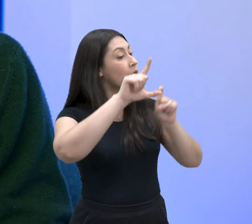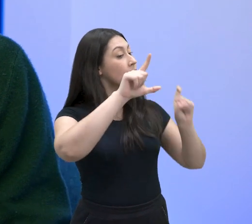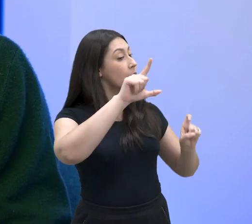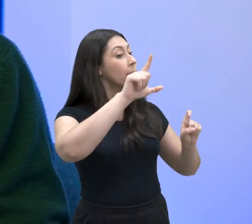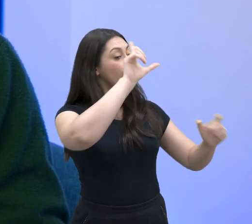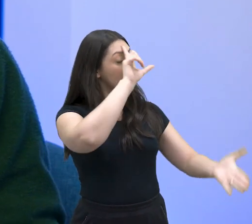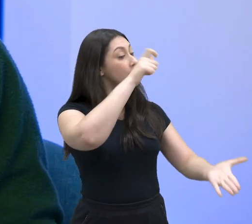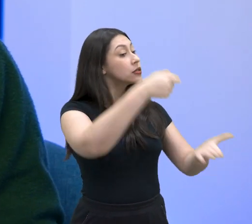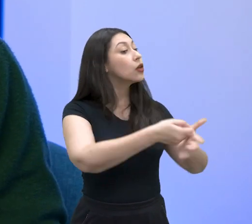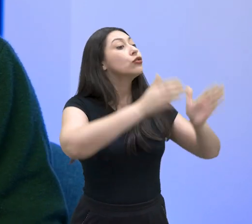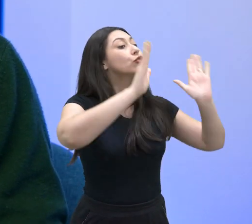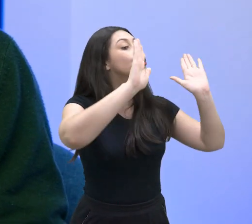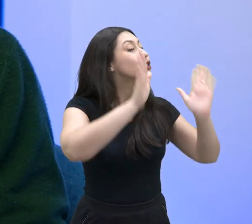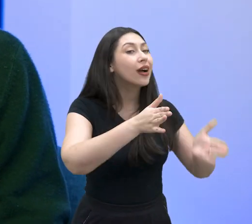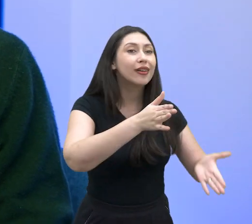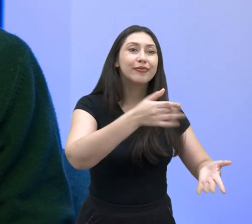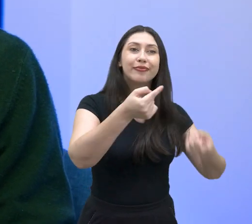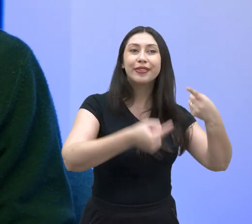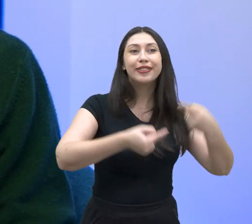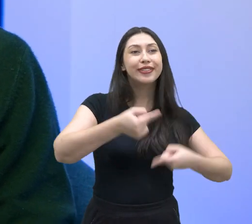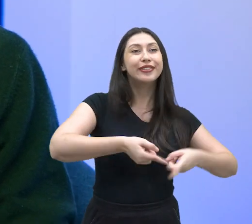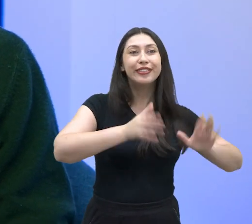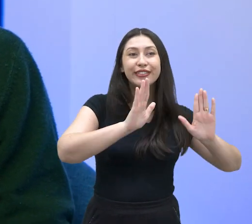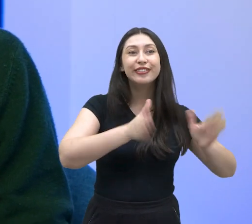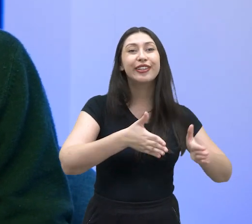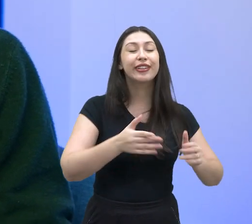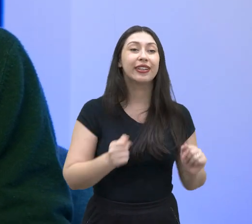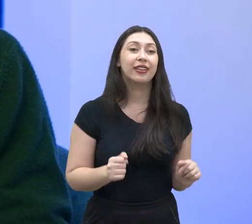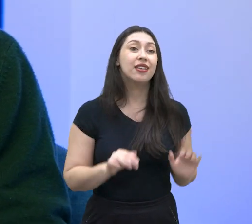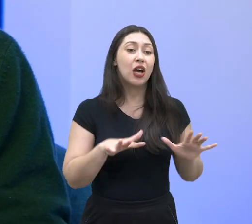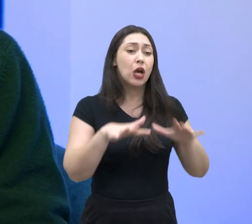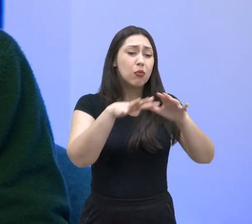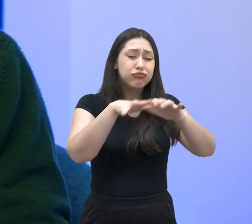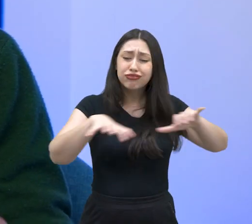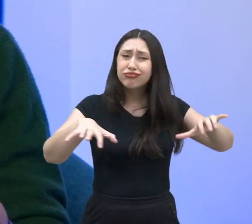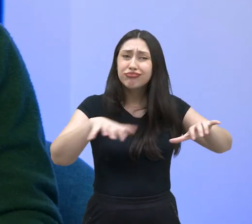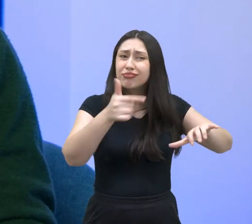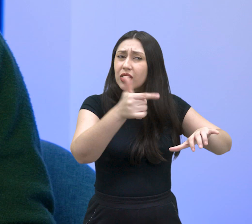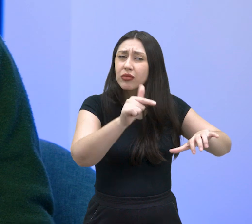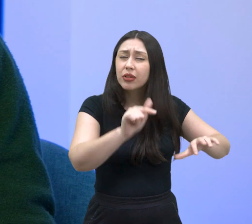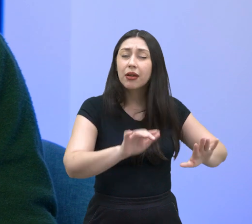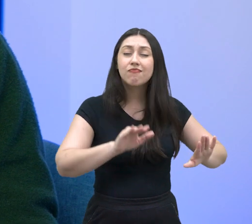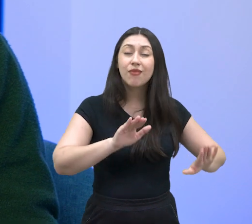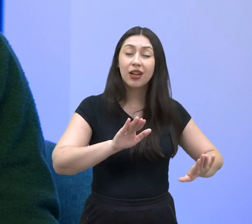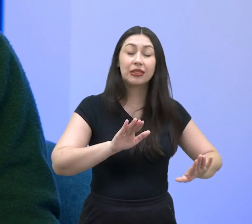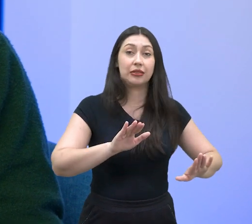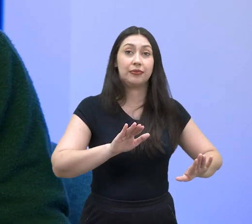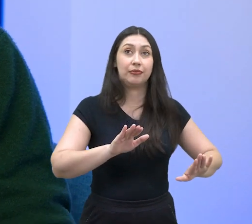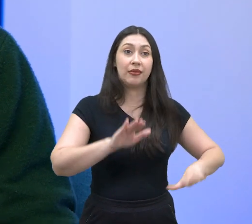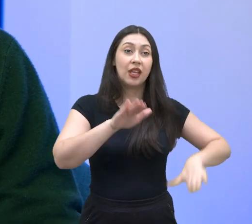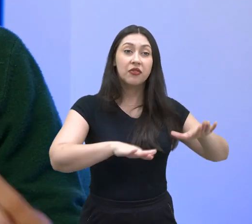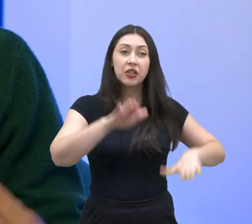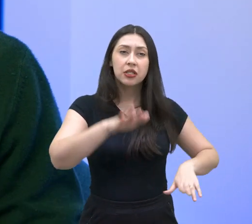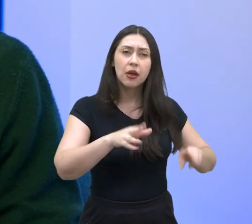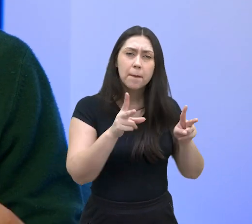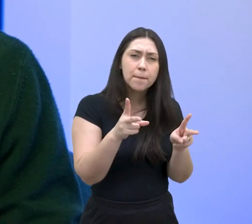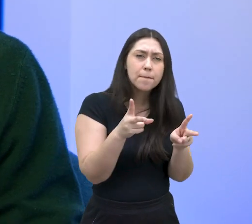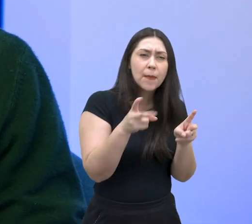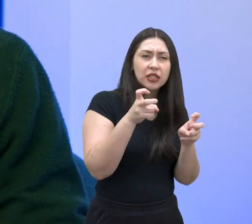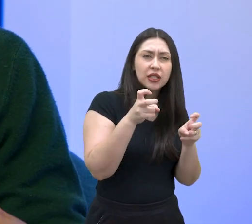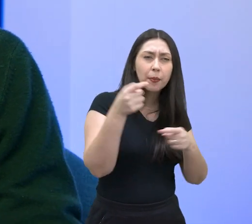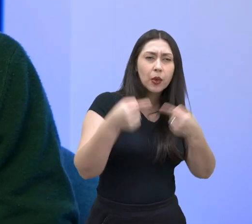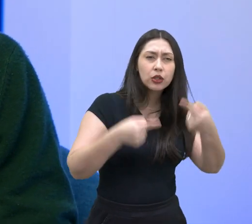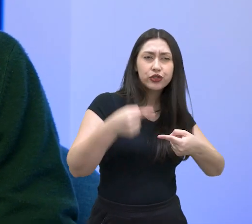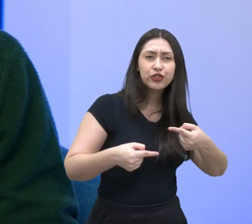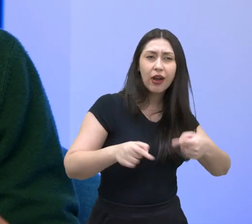Então, não existe muito essa separação. O que acontece é que a gente só liga a política ao que a gente vê na TV. Mas a gente não pode esquecer que